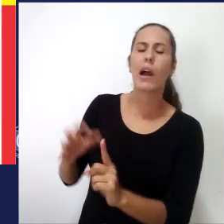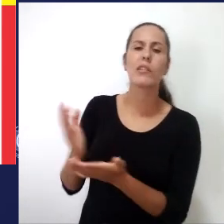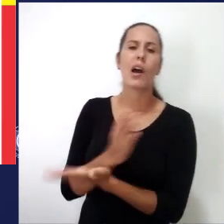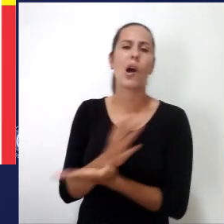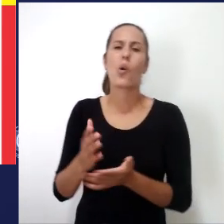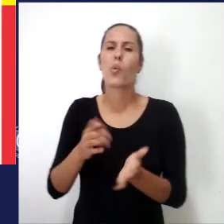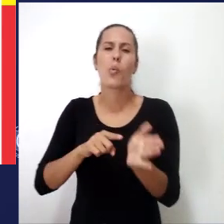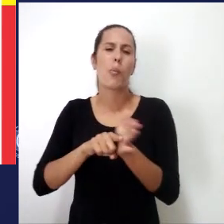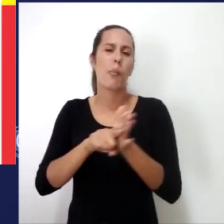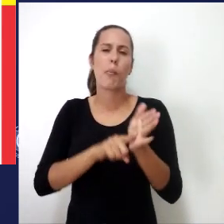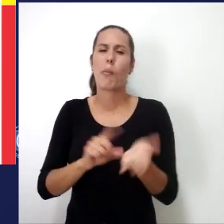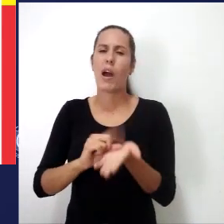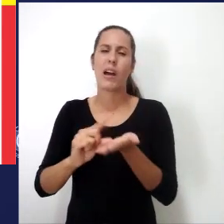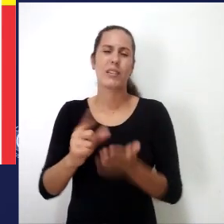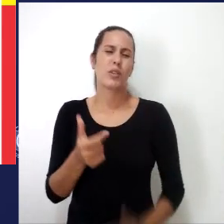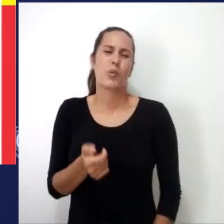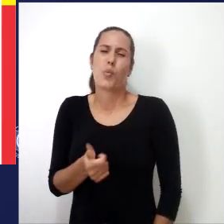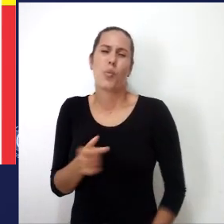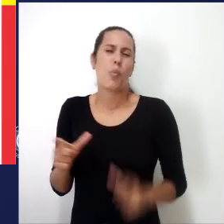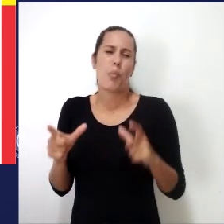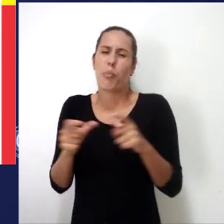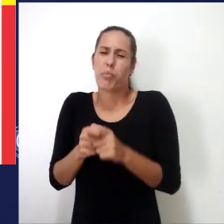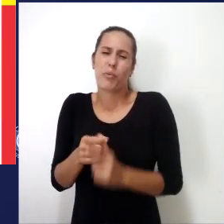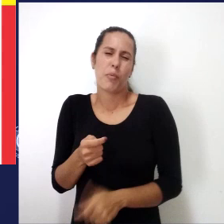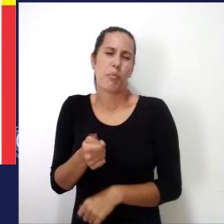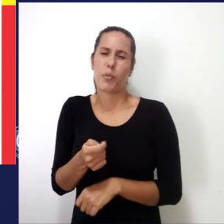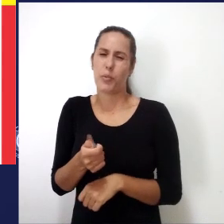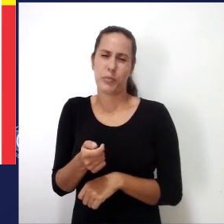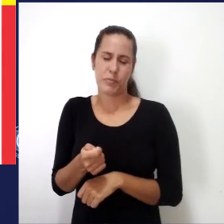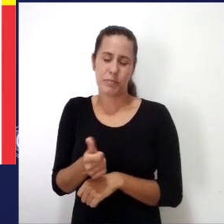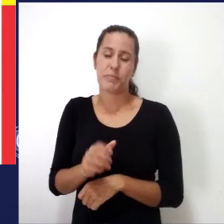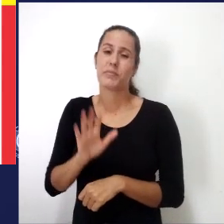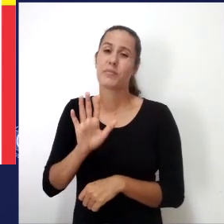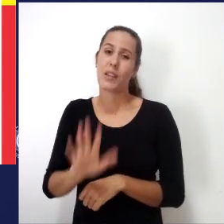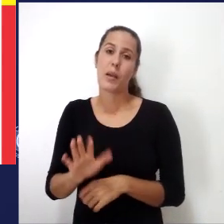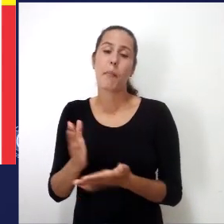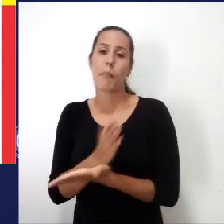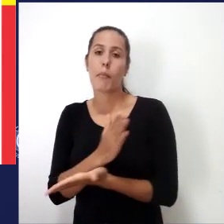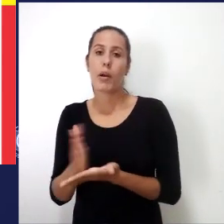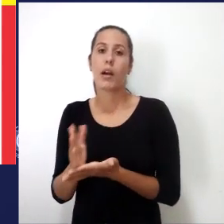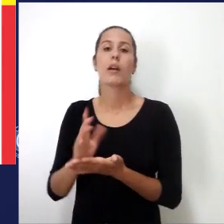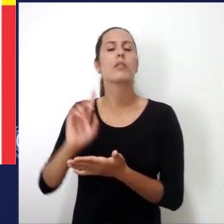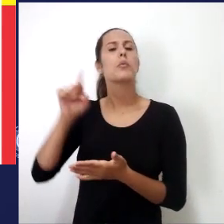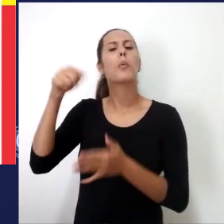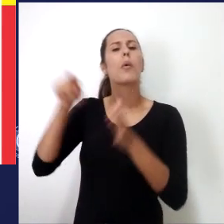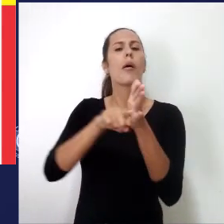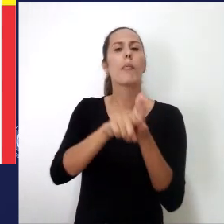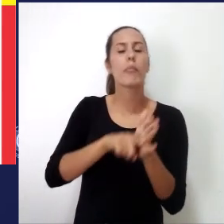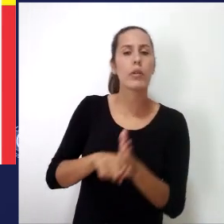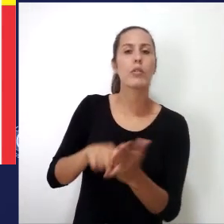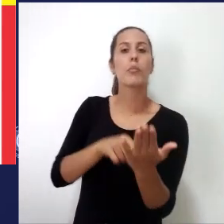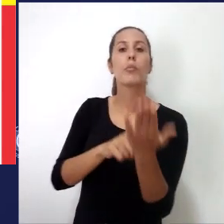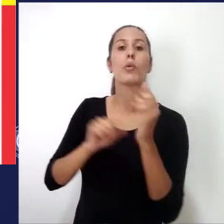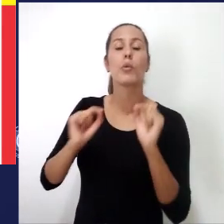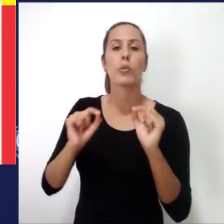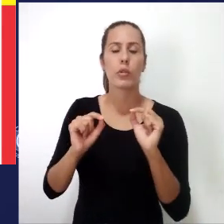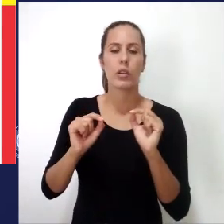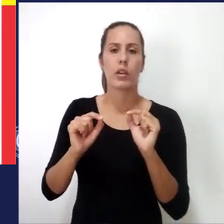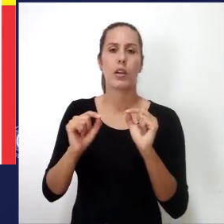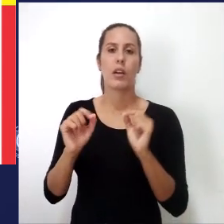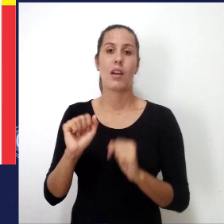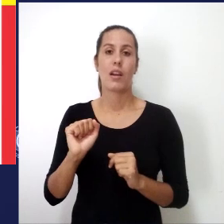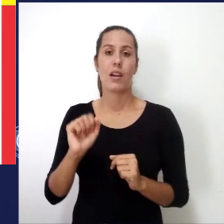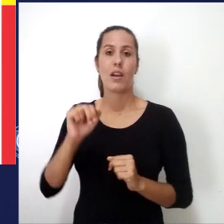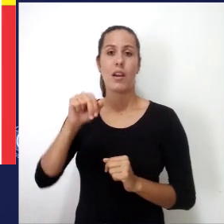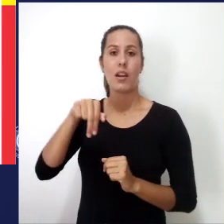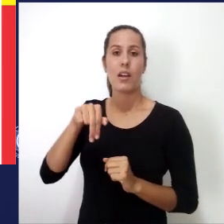ambiente. Estudos sobre os efeitos de contaminação farmacêutica em animais selvagens são raros. Mas um